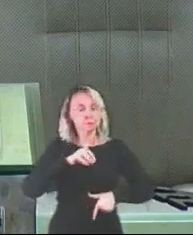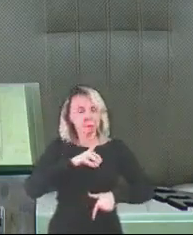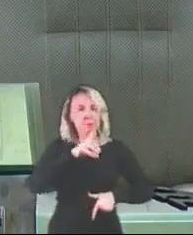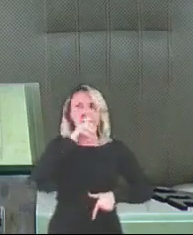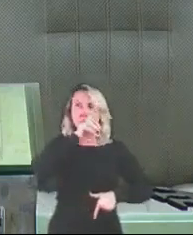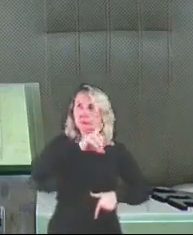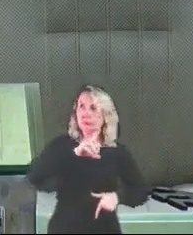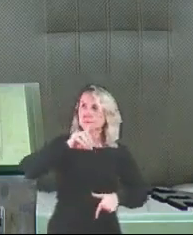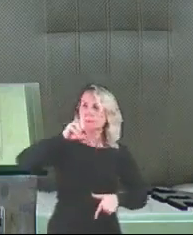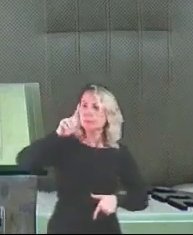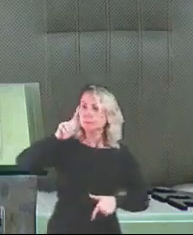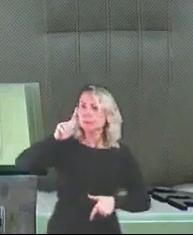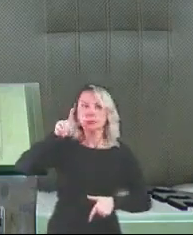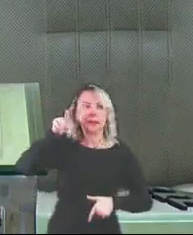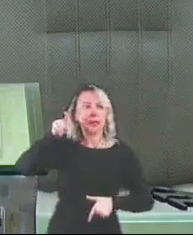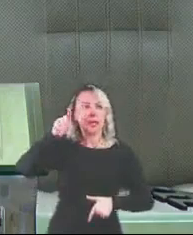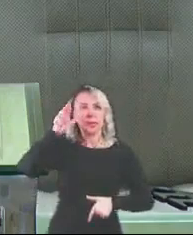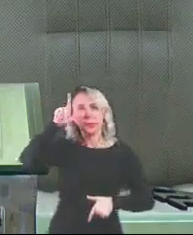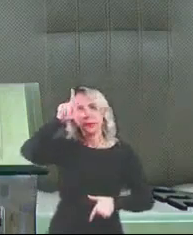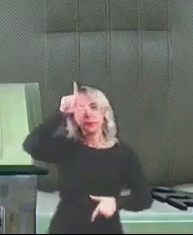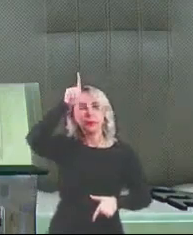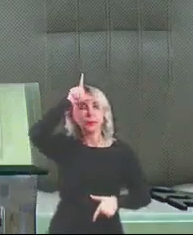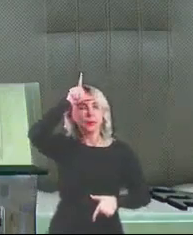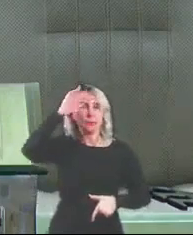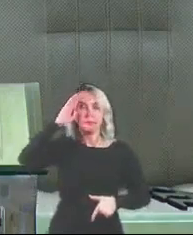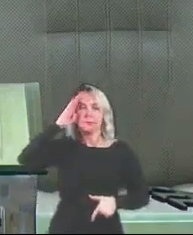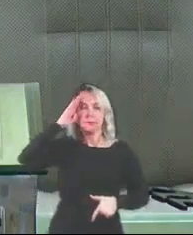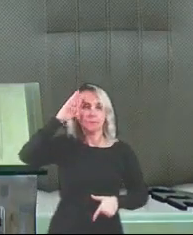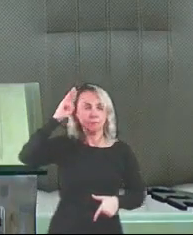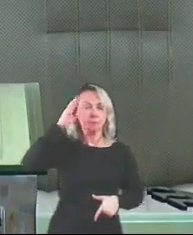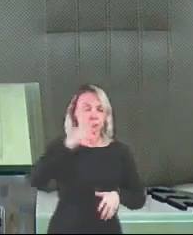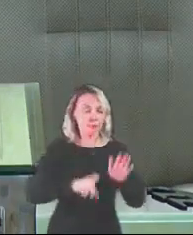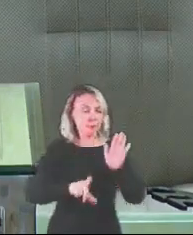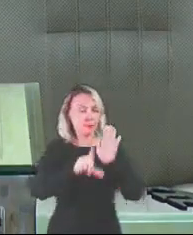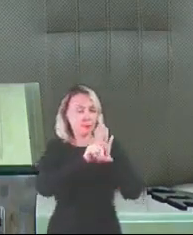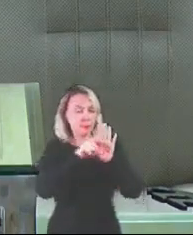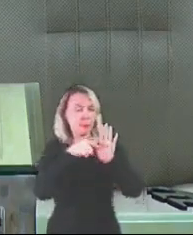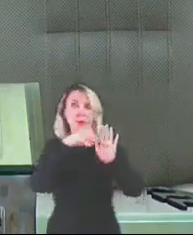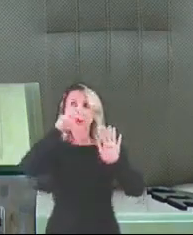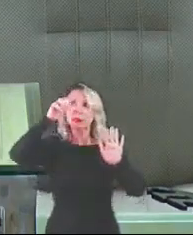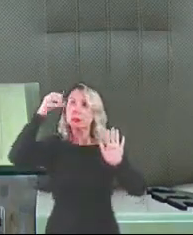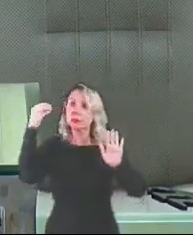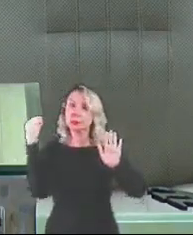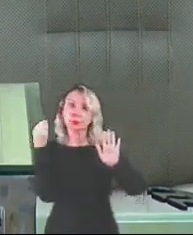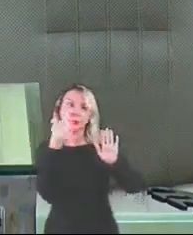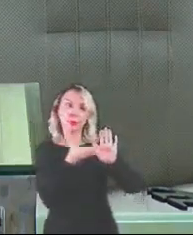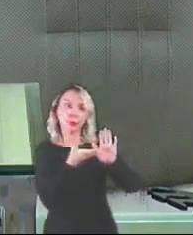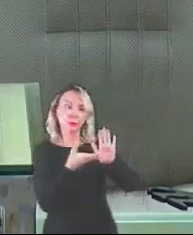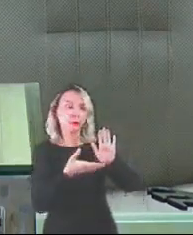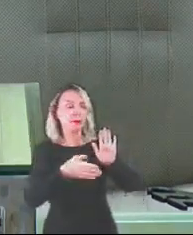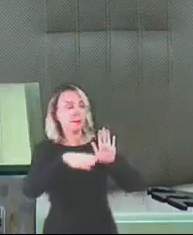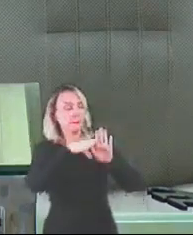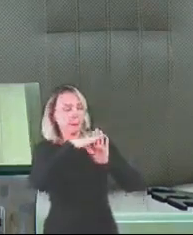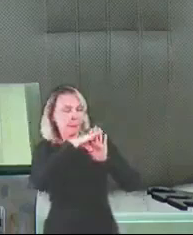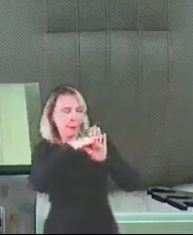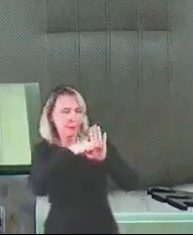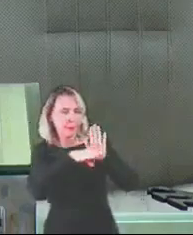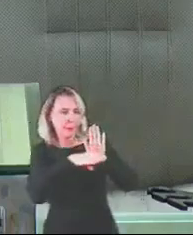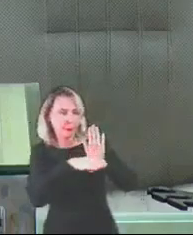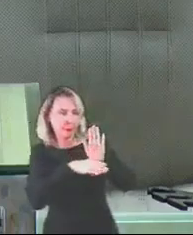Senhor Deus que estava sobre todas as coisas. A lei era dada por Deus, o princípio era um princípio de Deus,